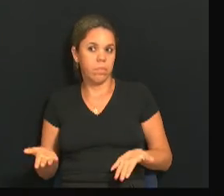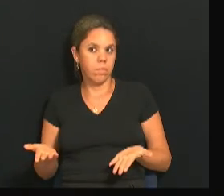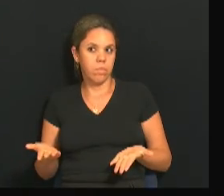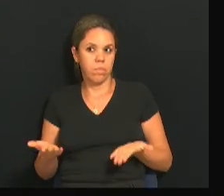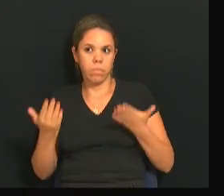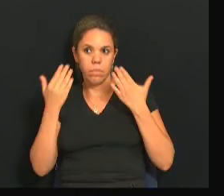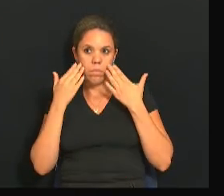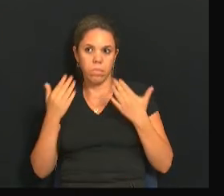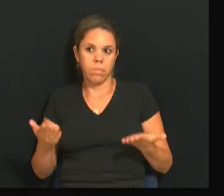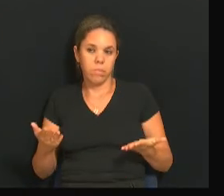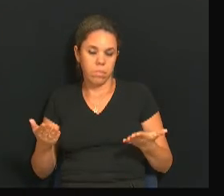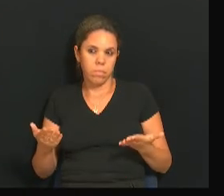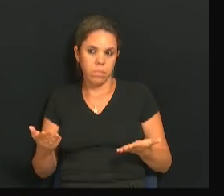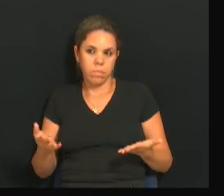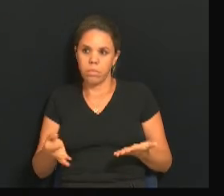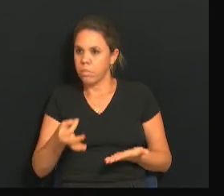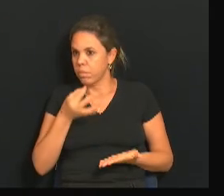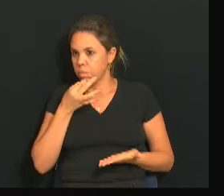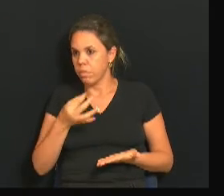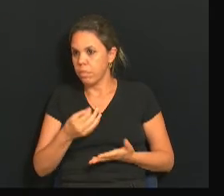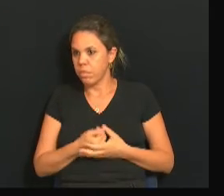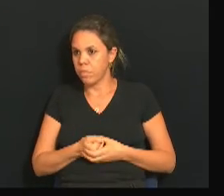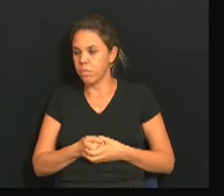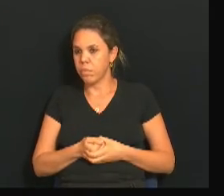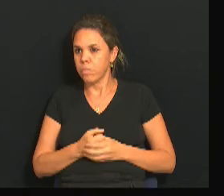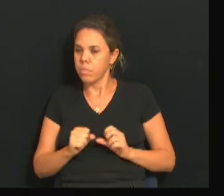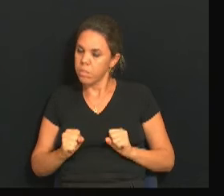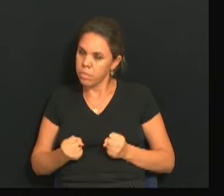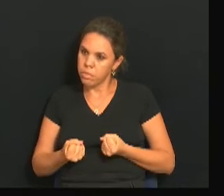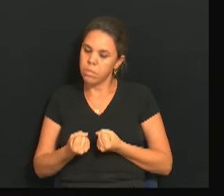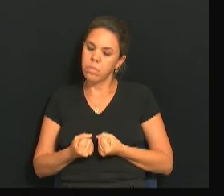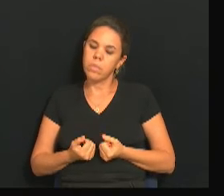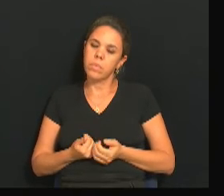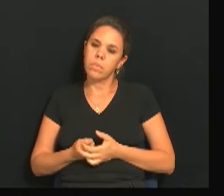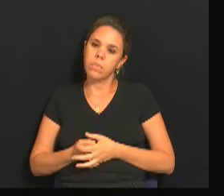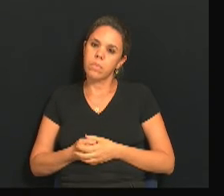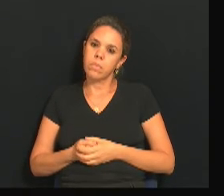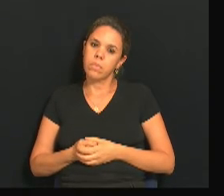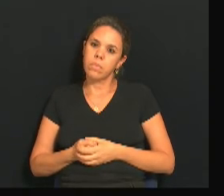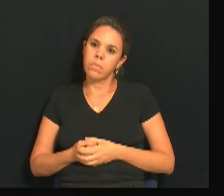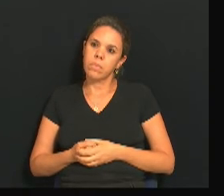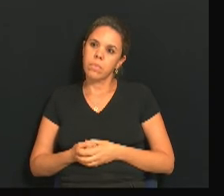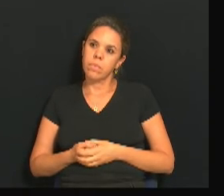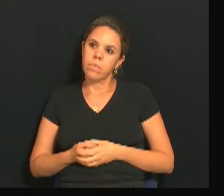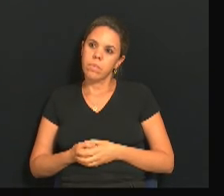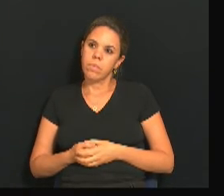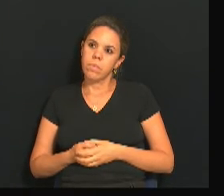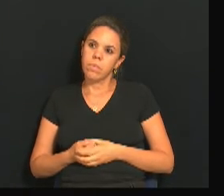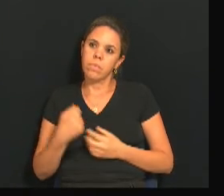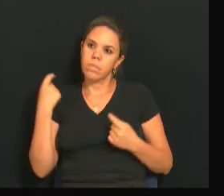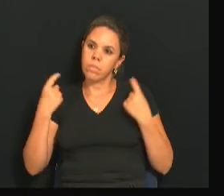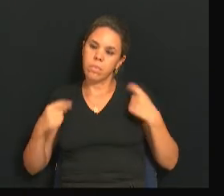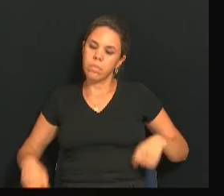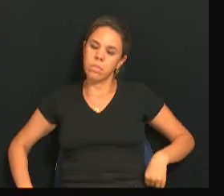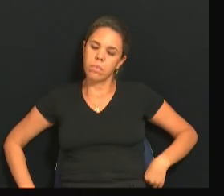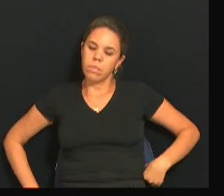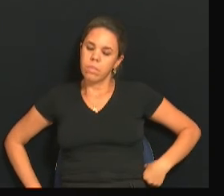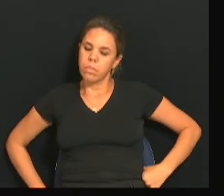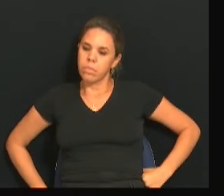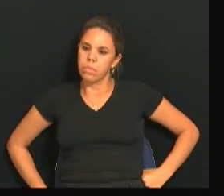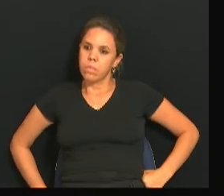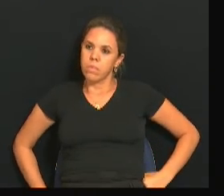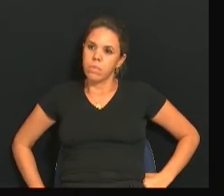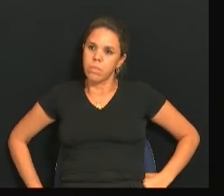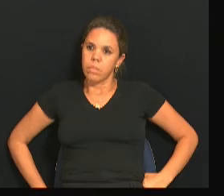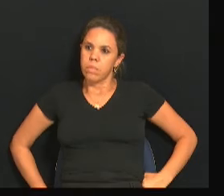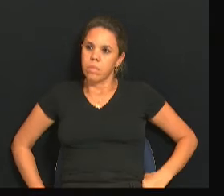coloca numa posição de fazer a defesa mesmo, e por isso eu fiquei bastante preocupada, né? Assim, quando esses ataques vêm